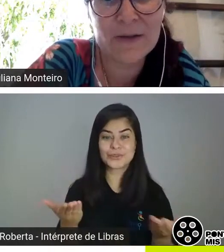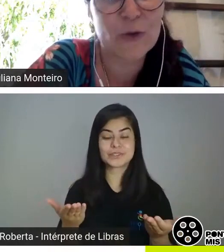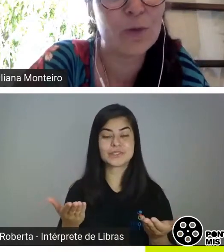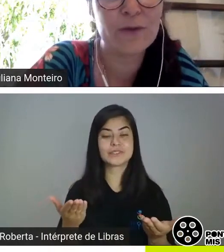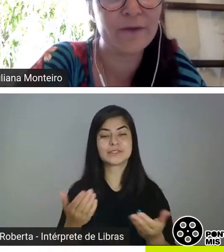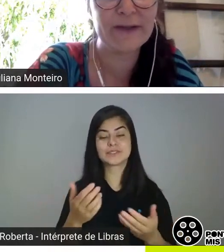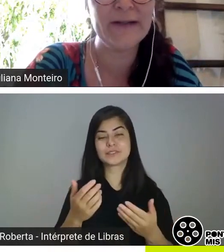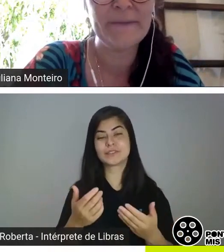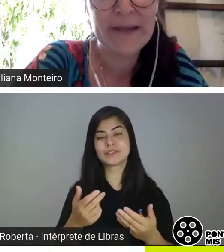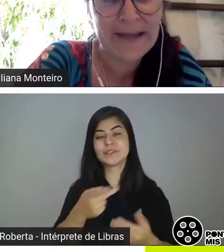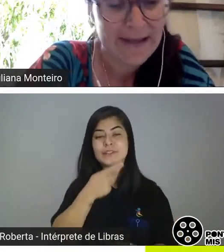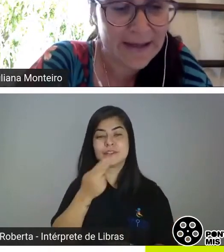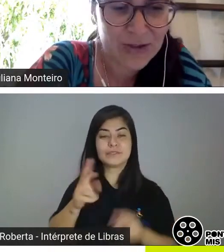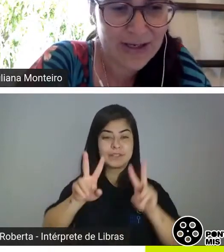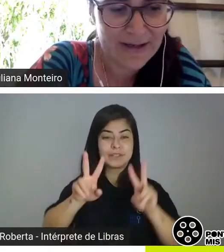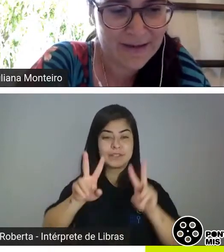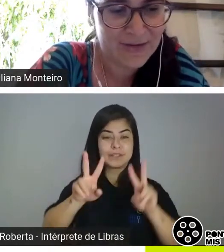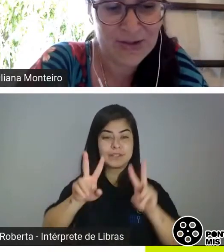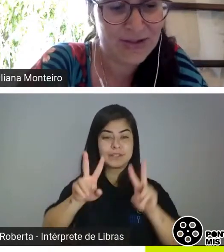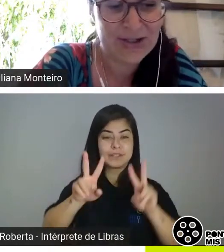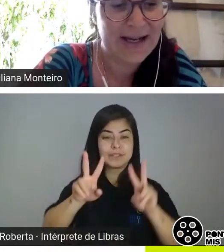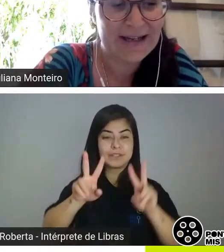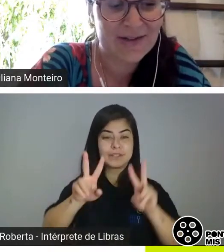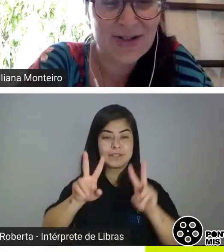seu trabalho. Eu sou muito fã,